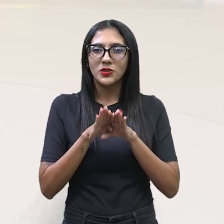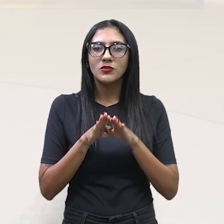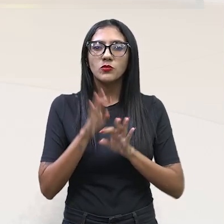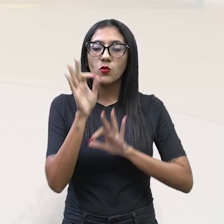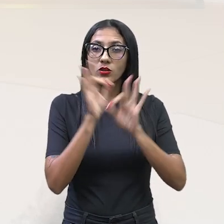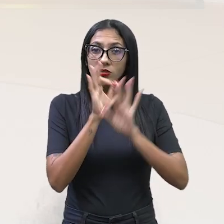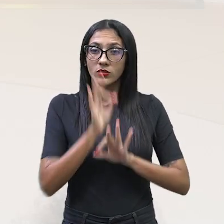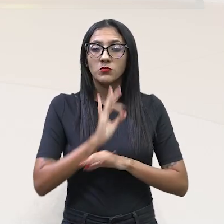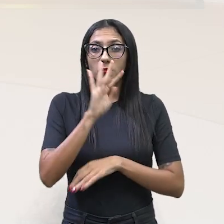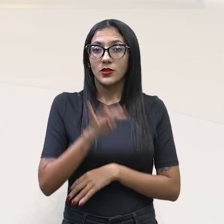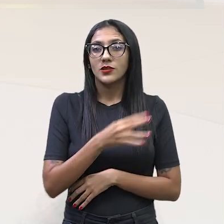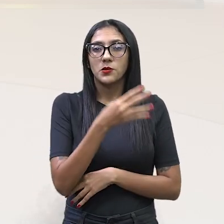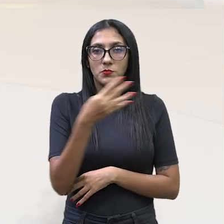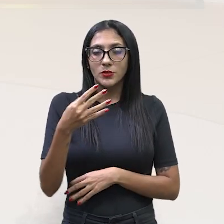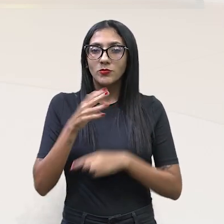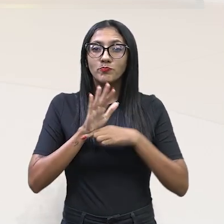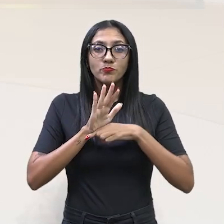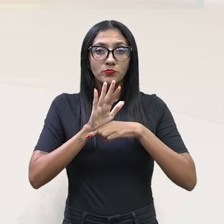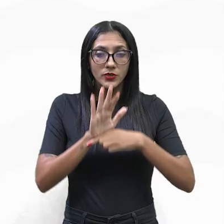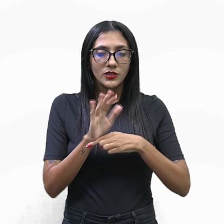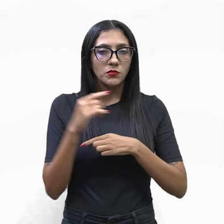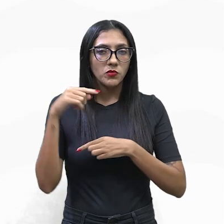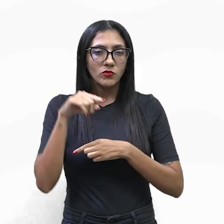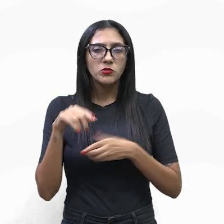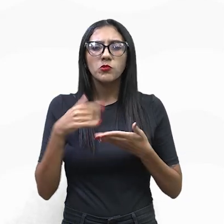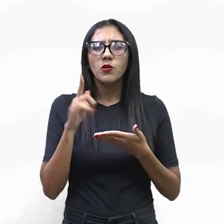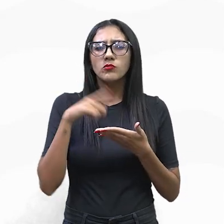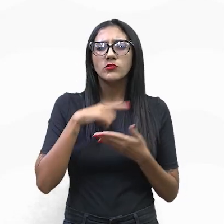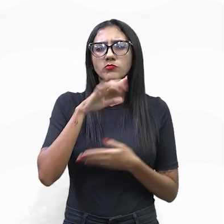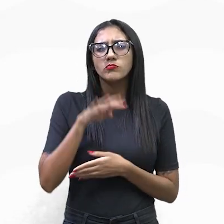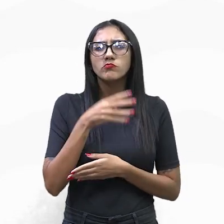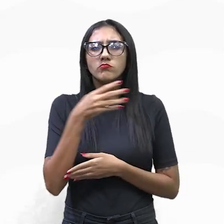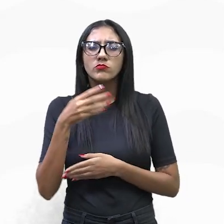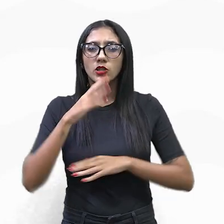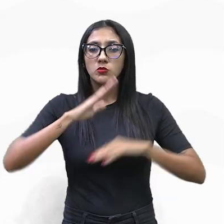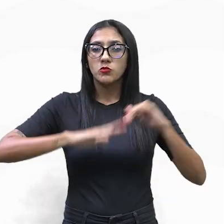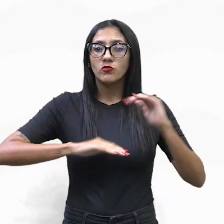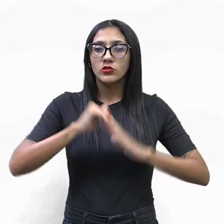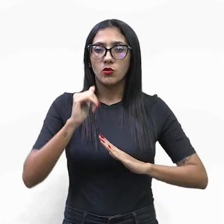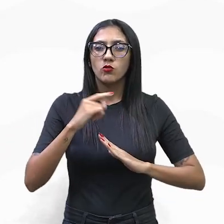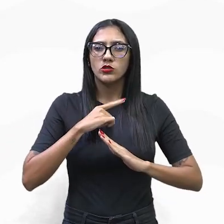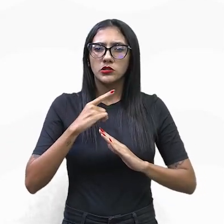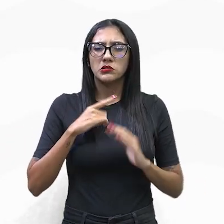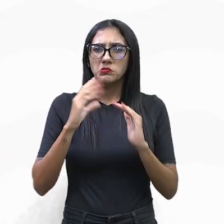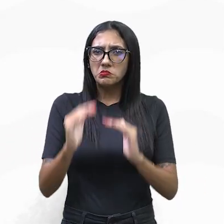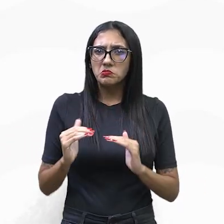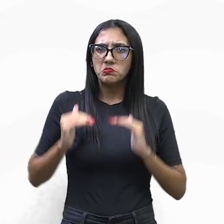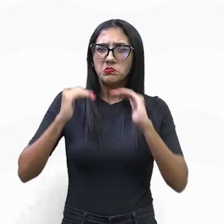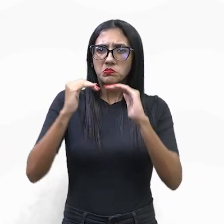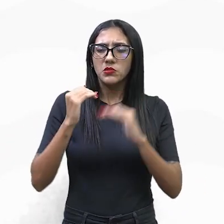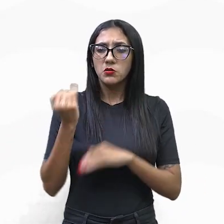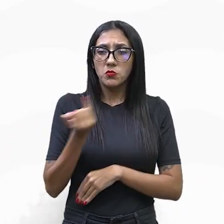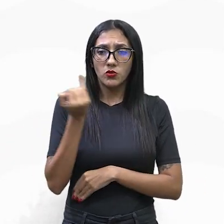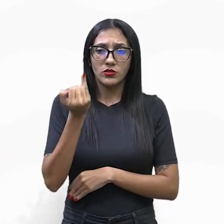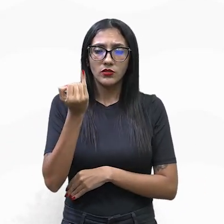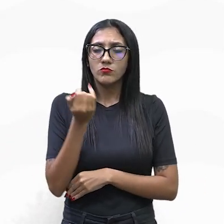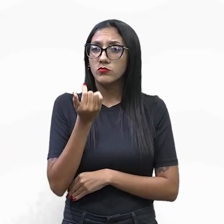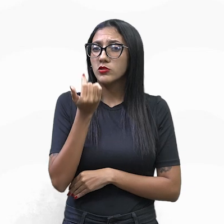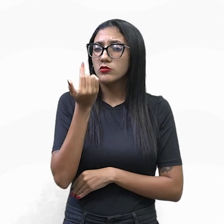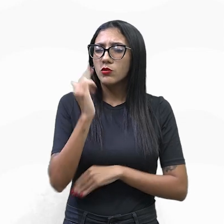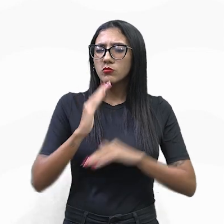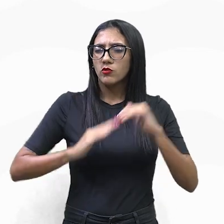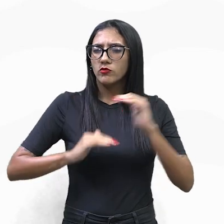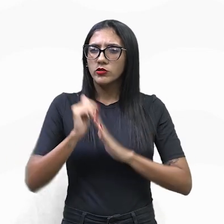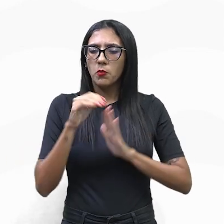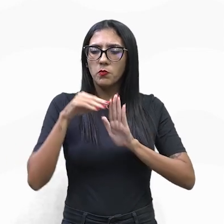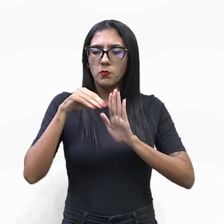montamos uma tabela e vamos falar para eles quais são as profissões que estão em alta e quais profissões estão em baixas,